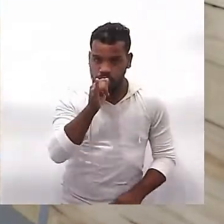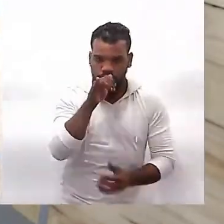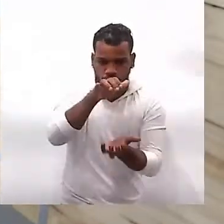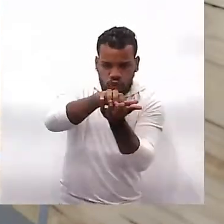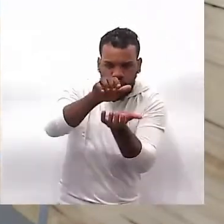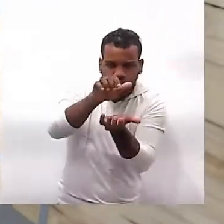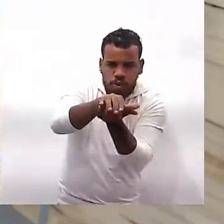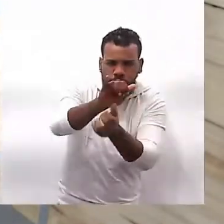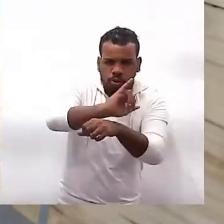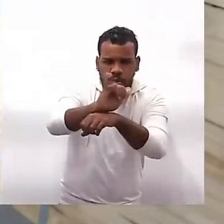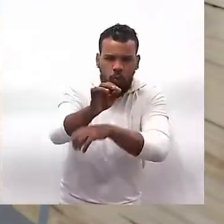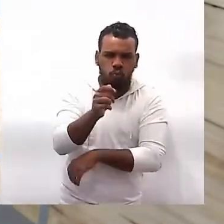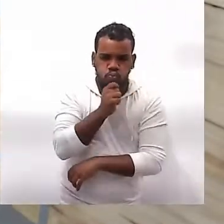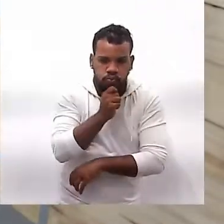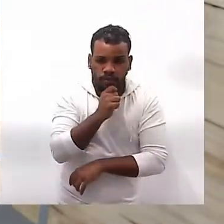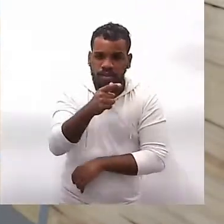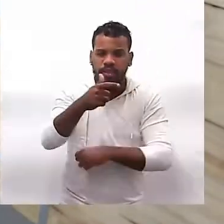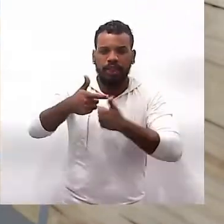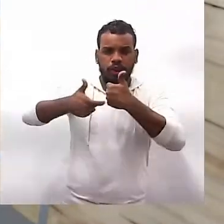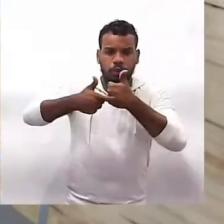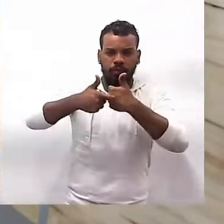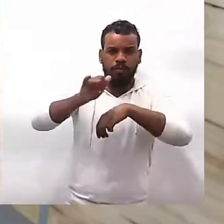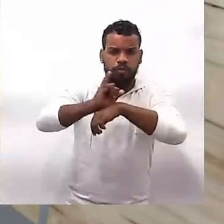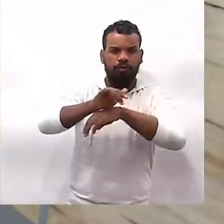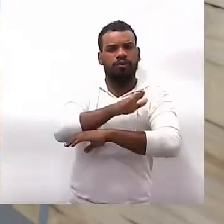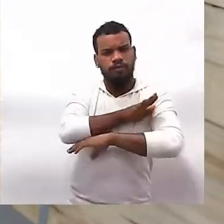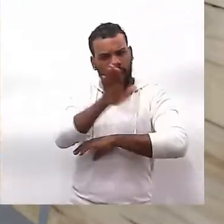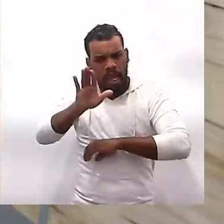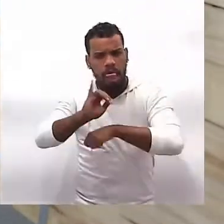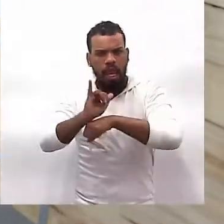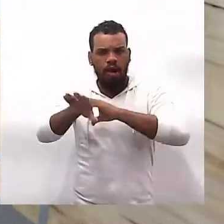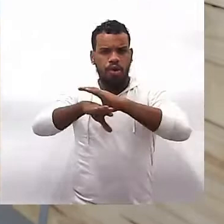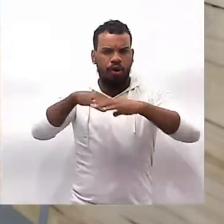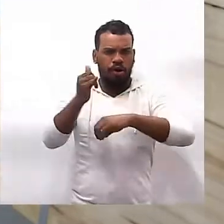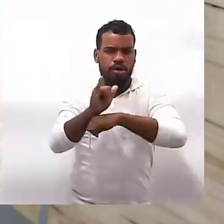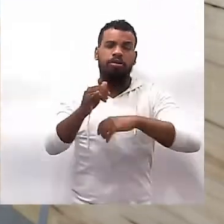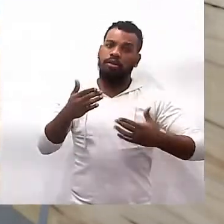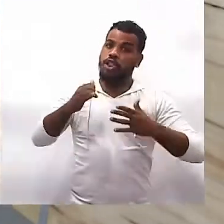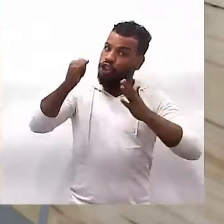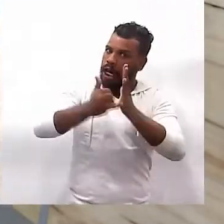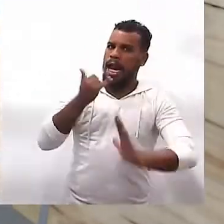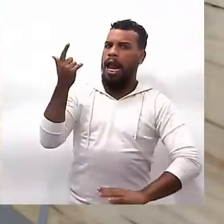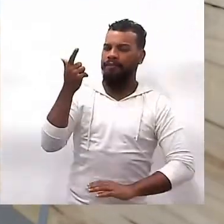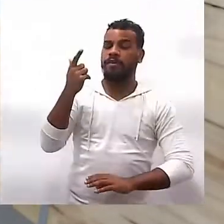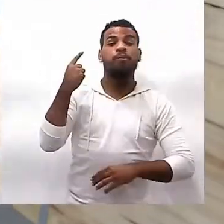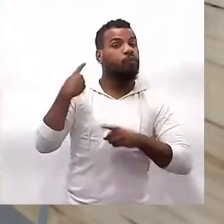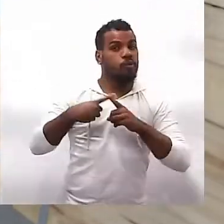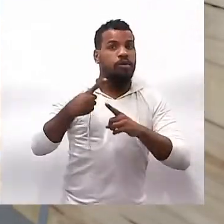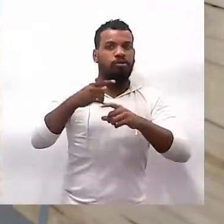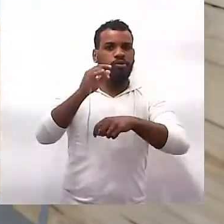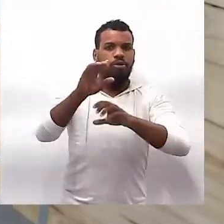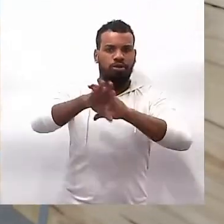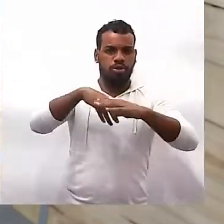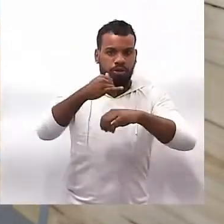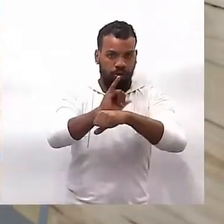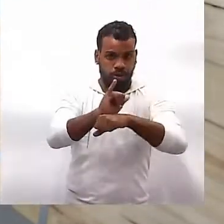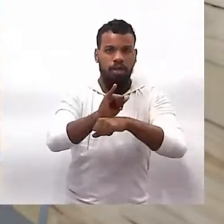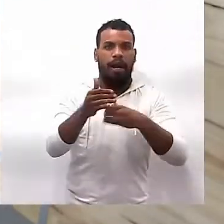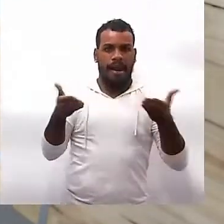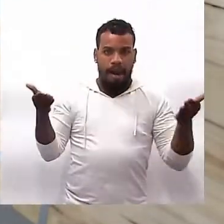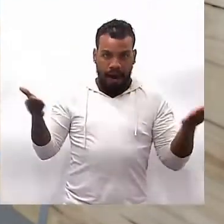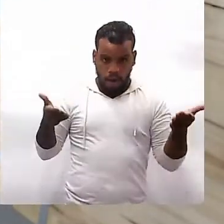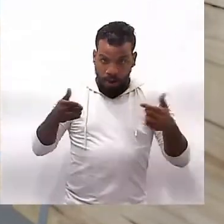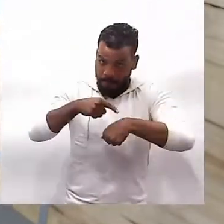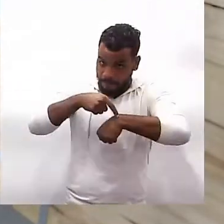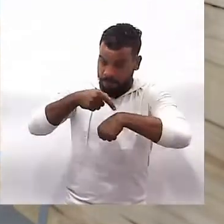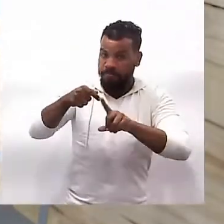no YouTube, entra no canal do YouTube do EducaPE, se inscreve lá, porque assim, viu? O canal do EducaPE, agora nesse mês